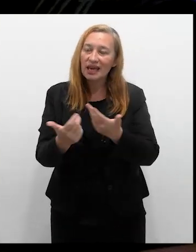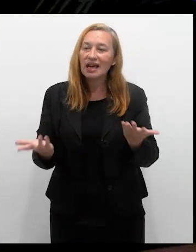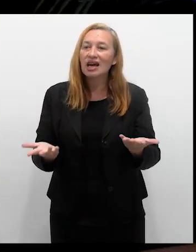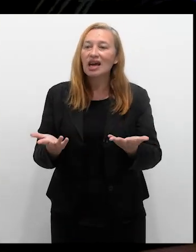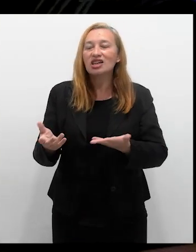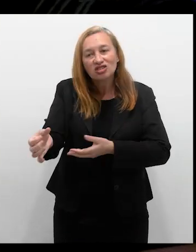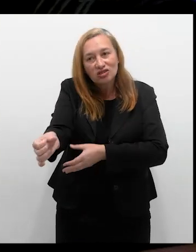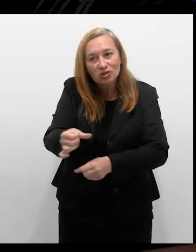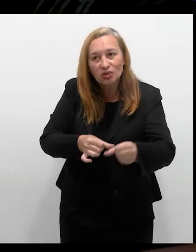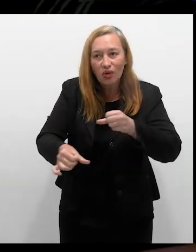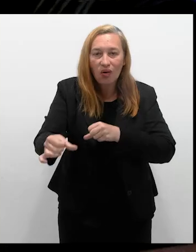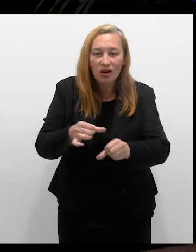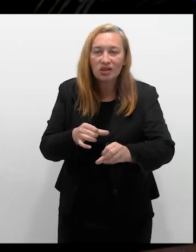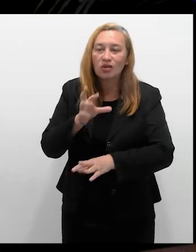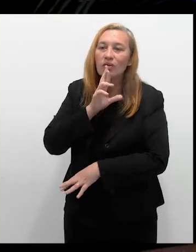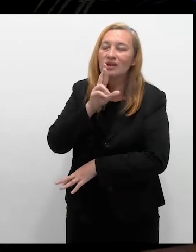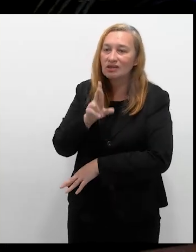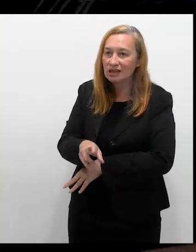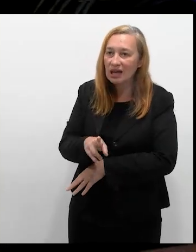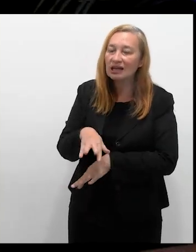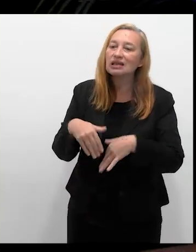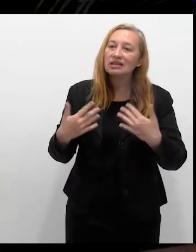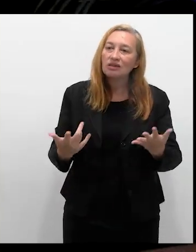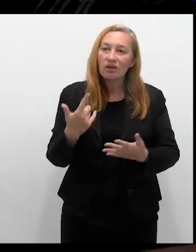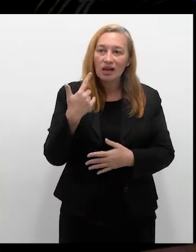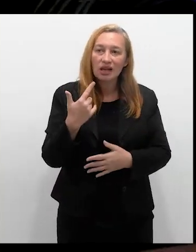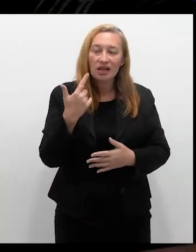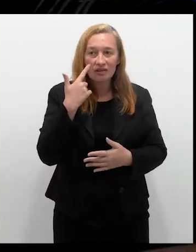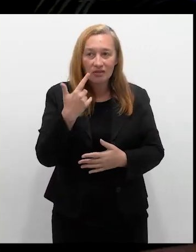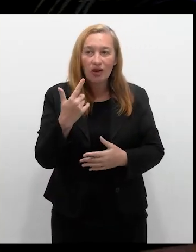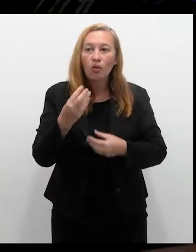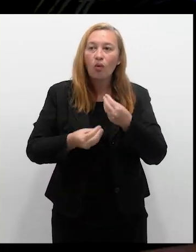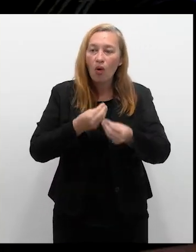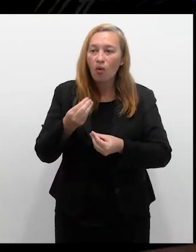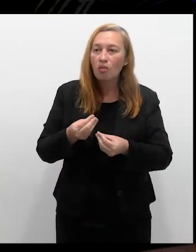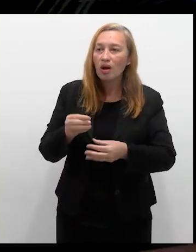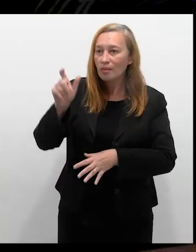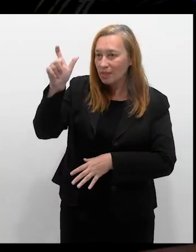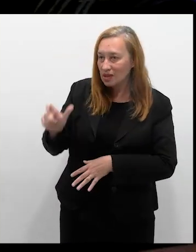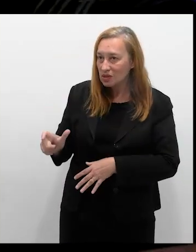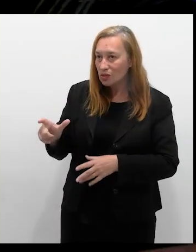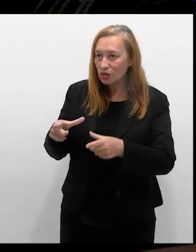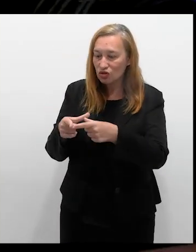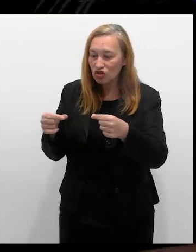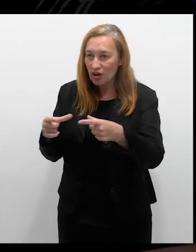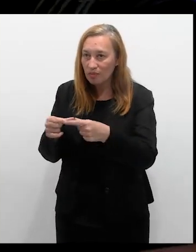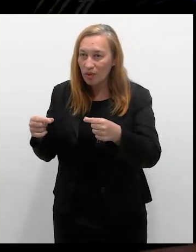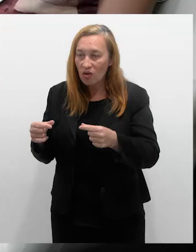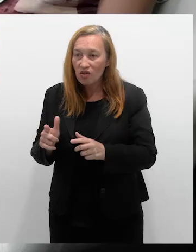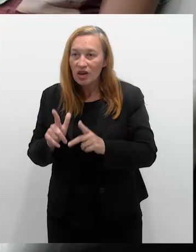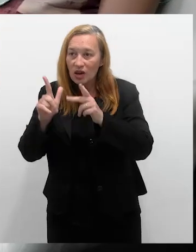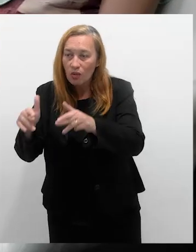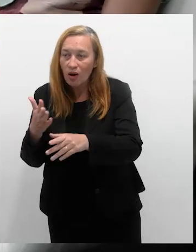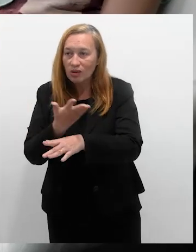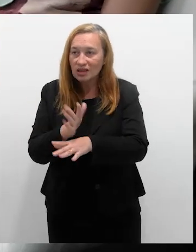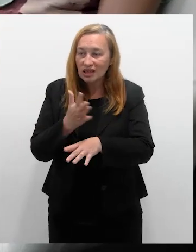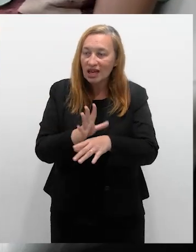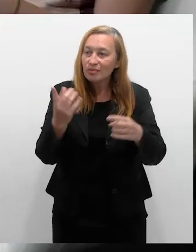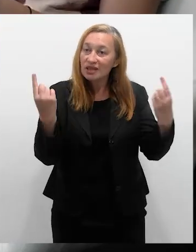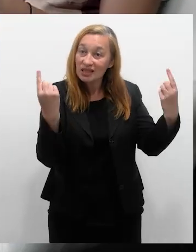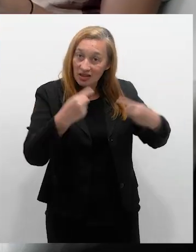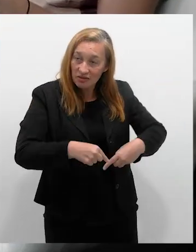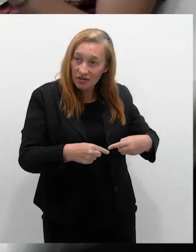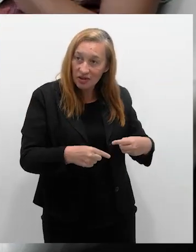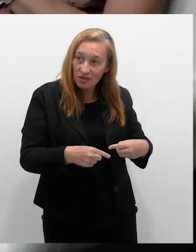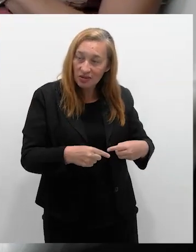né? Que todos seguem. E aí a gente troca os resultados. Então, eles veem como é que o menino lá do Japão fez o mesmo exercício,